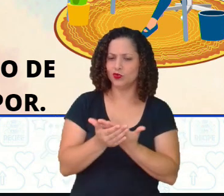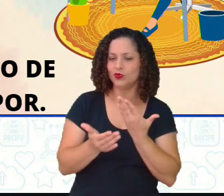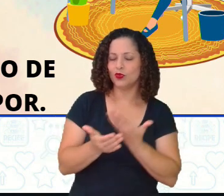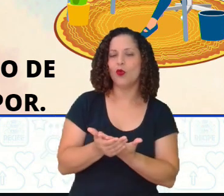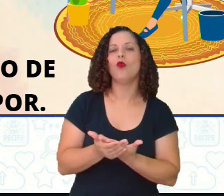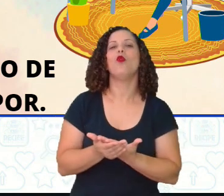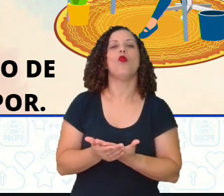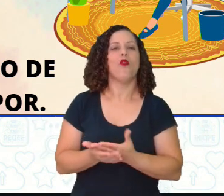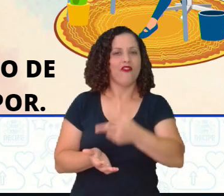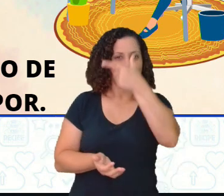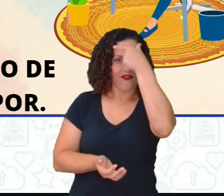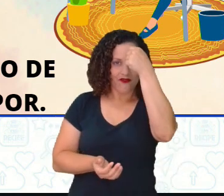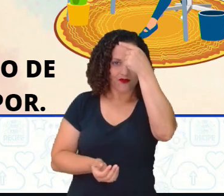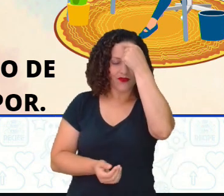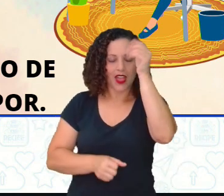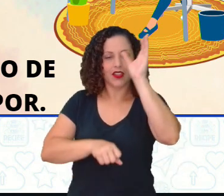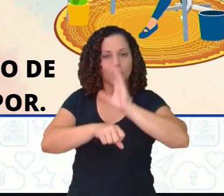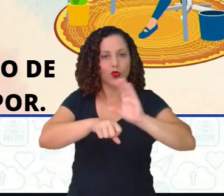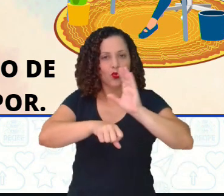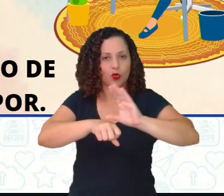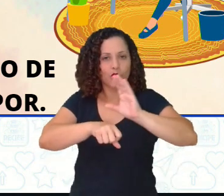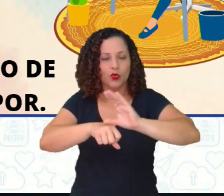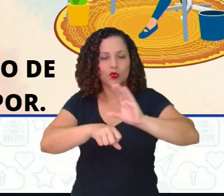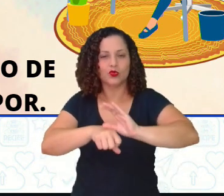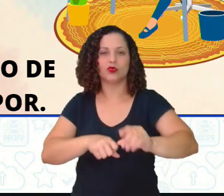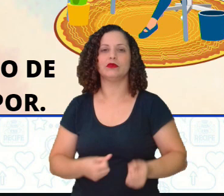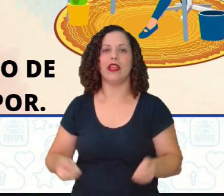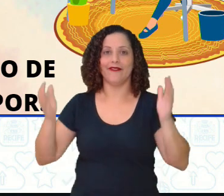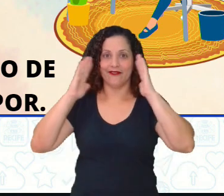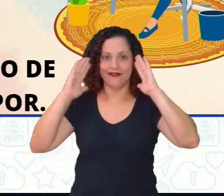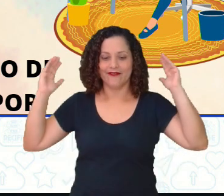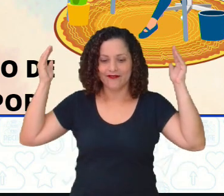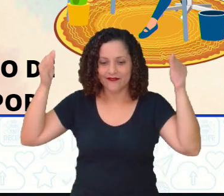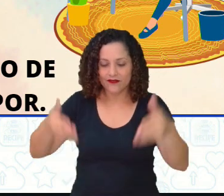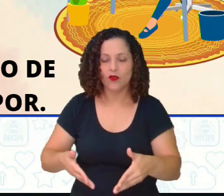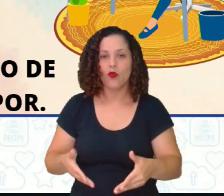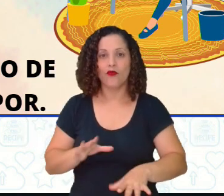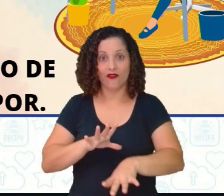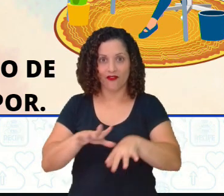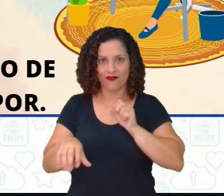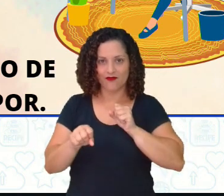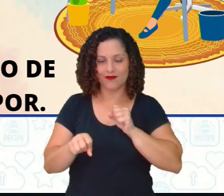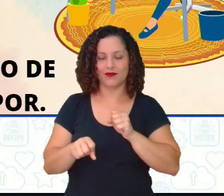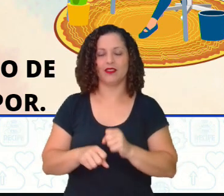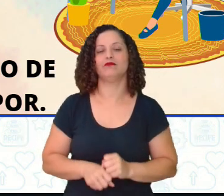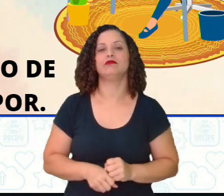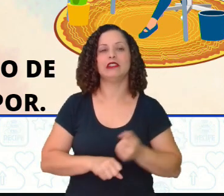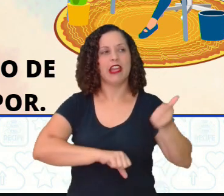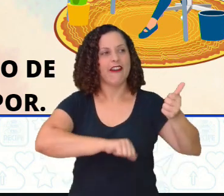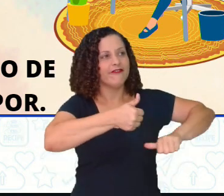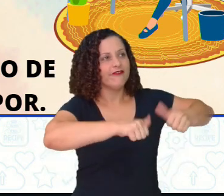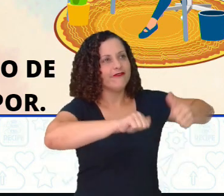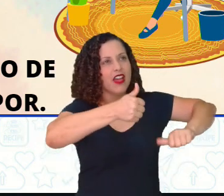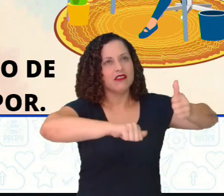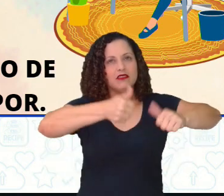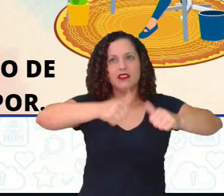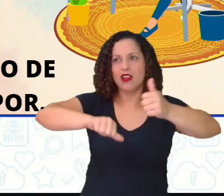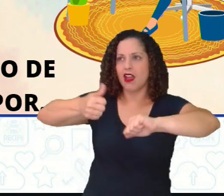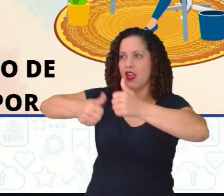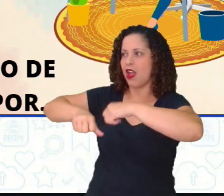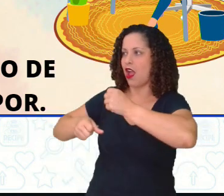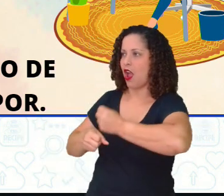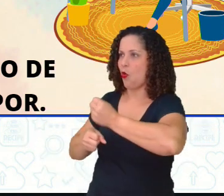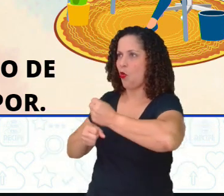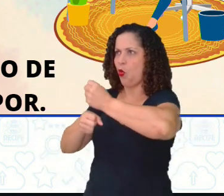curso, né, e se especializou nesta função. Ele analisa a construção, a